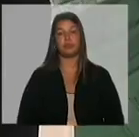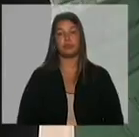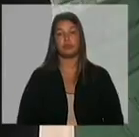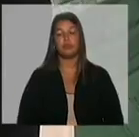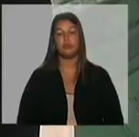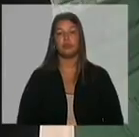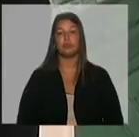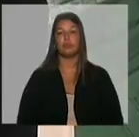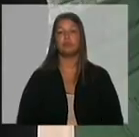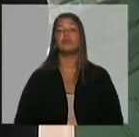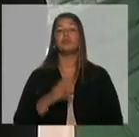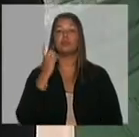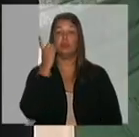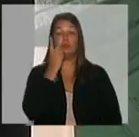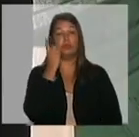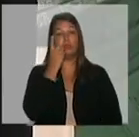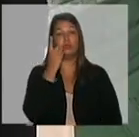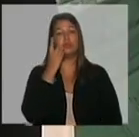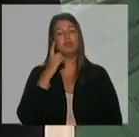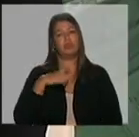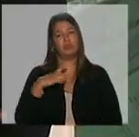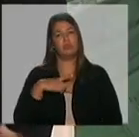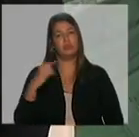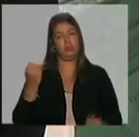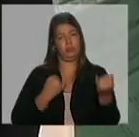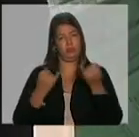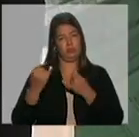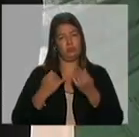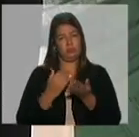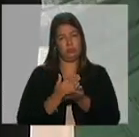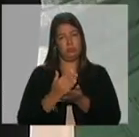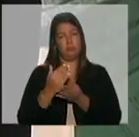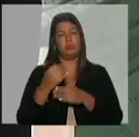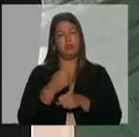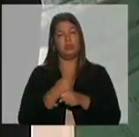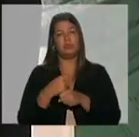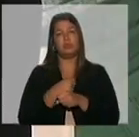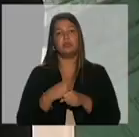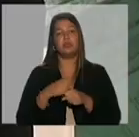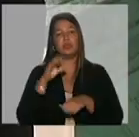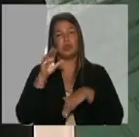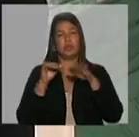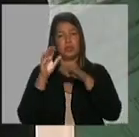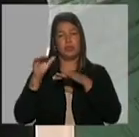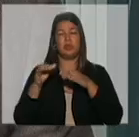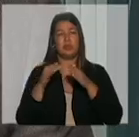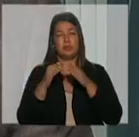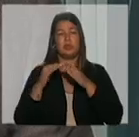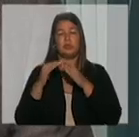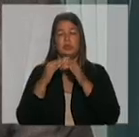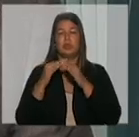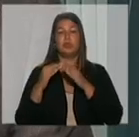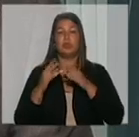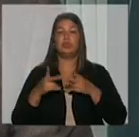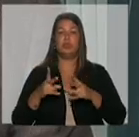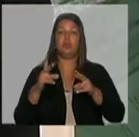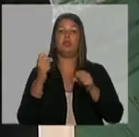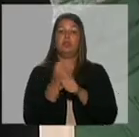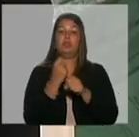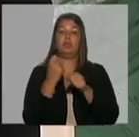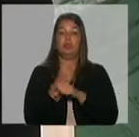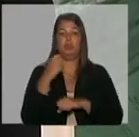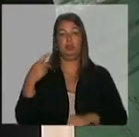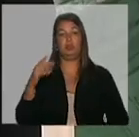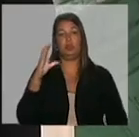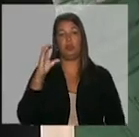Deputado, também outra informação mais do início desse ano é que essa chamada para licitação para continuidade